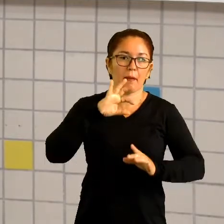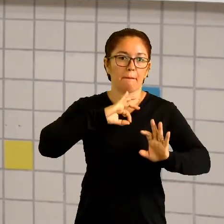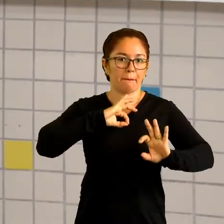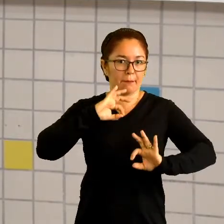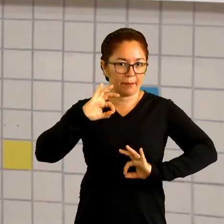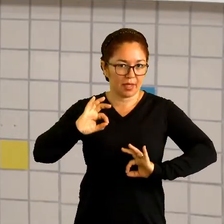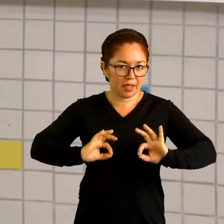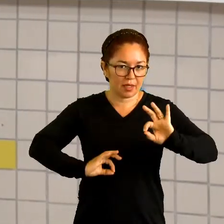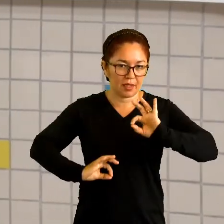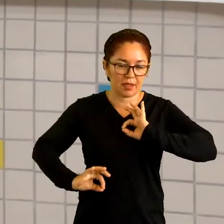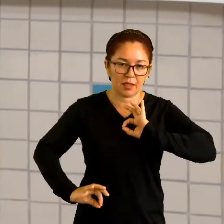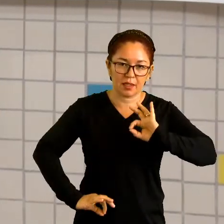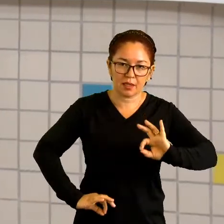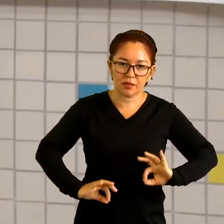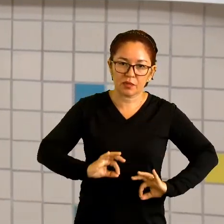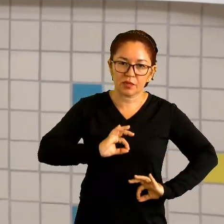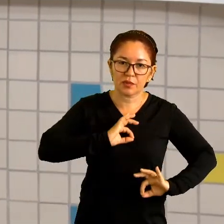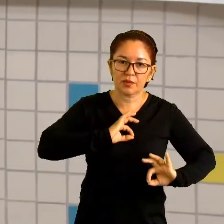malhado.